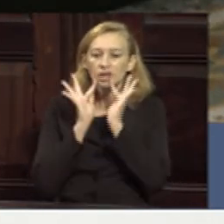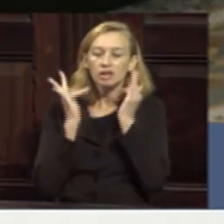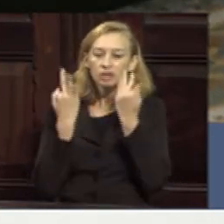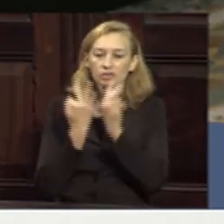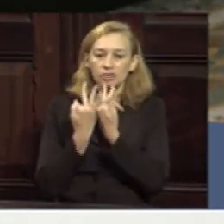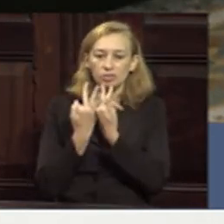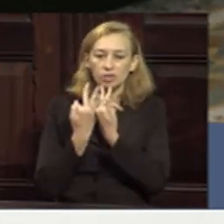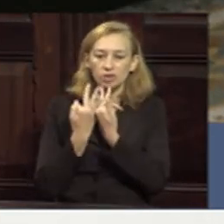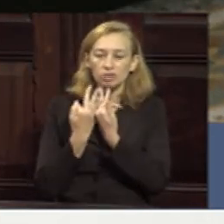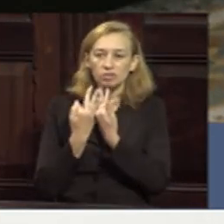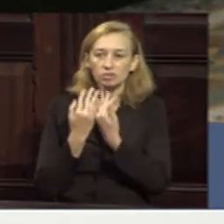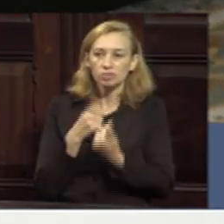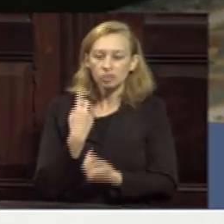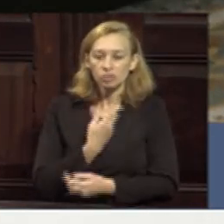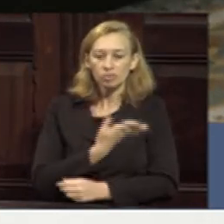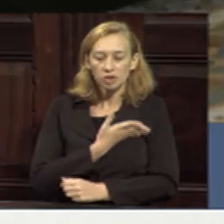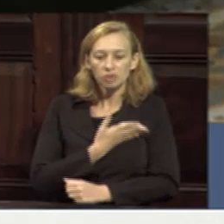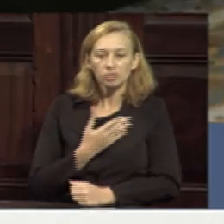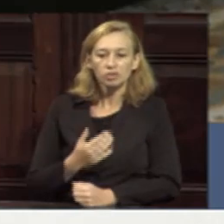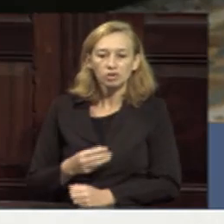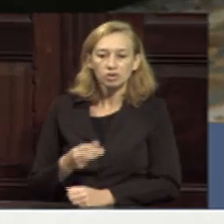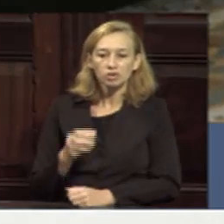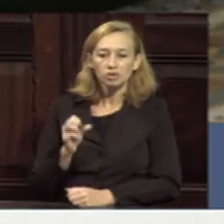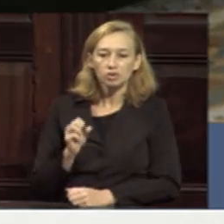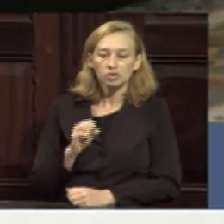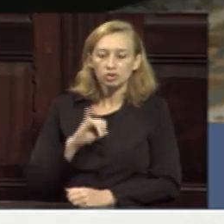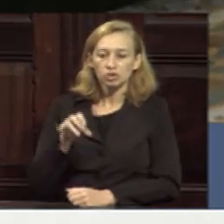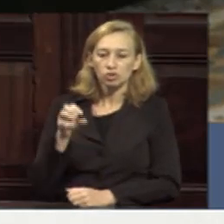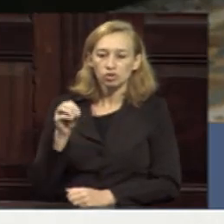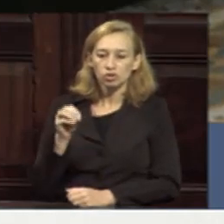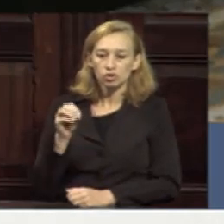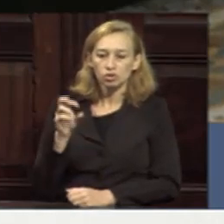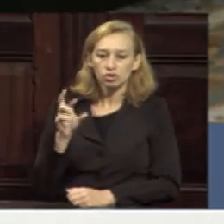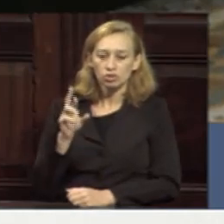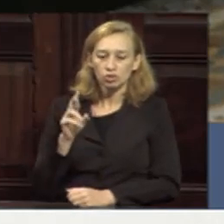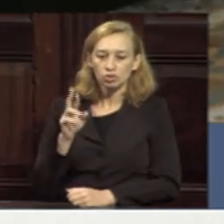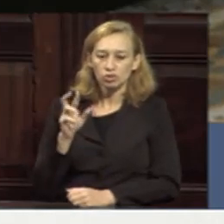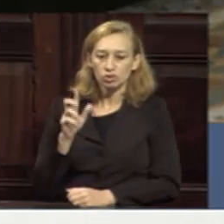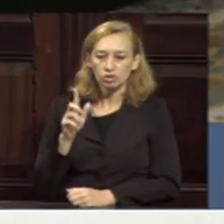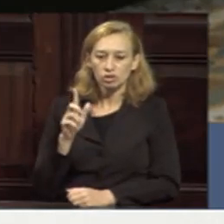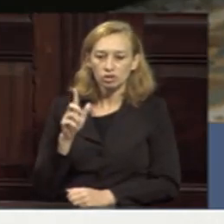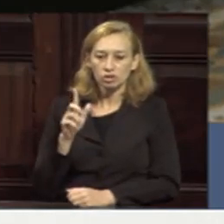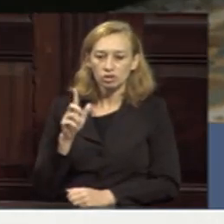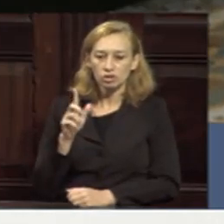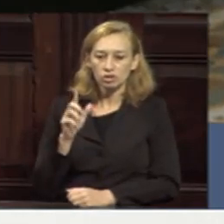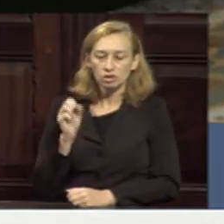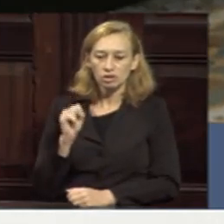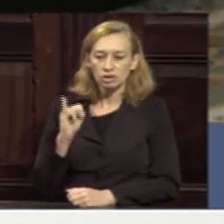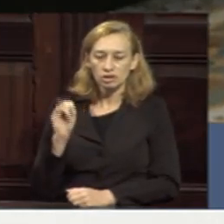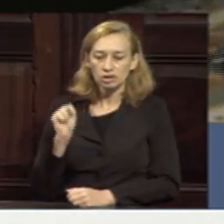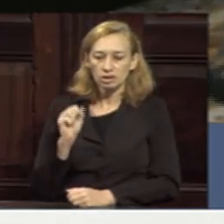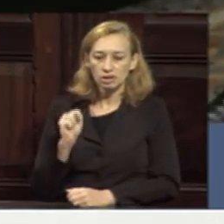do nosso amigo Josias Dávila, que, obviamente,